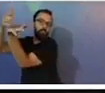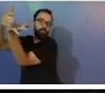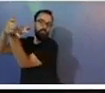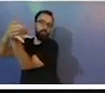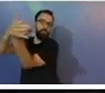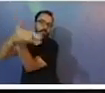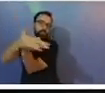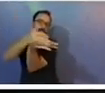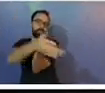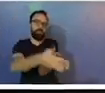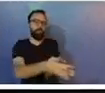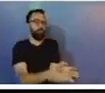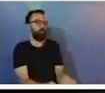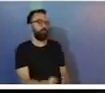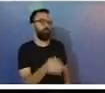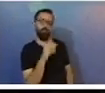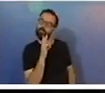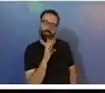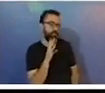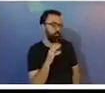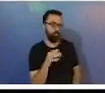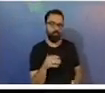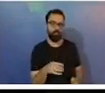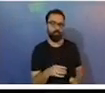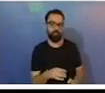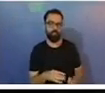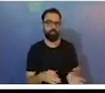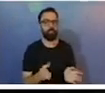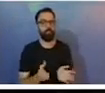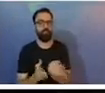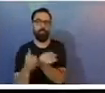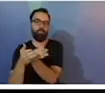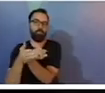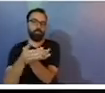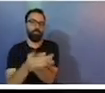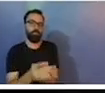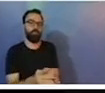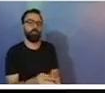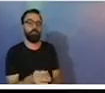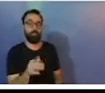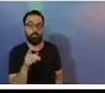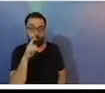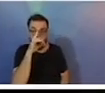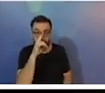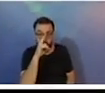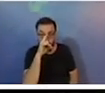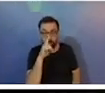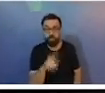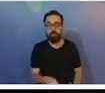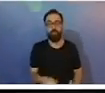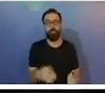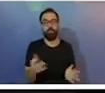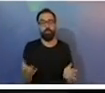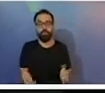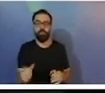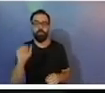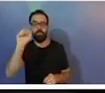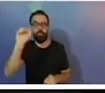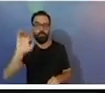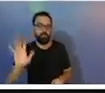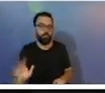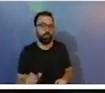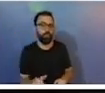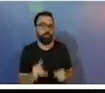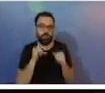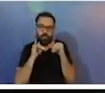então pouco conhecidos. Essas viagens, contudo, eram muito perigosas, pois os mapas continham